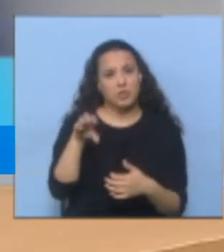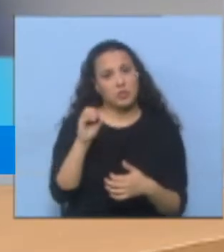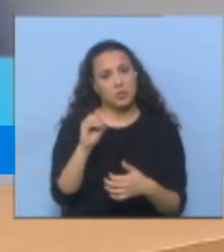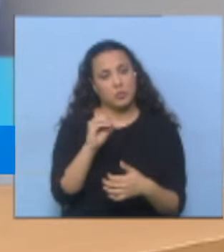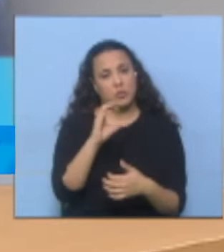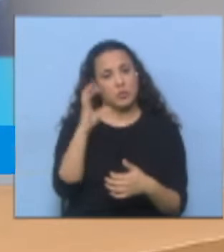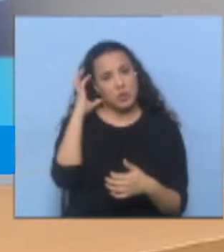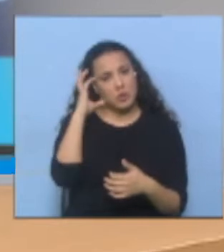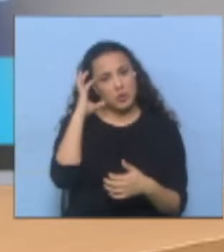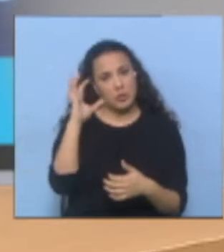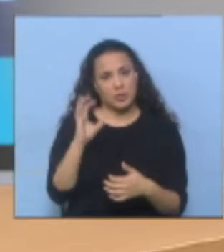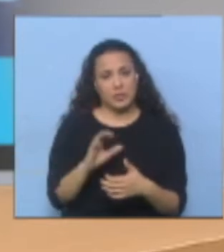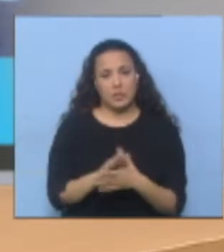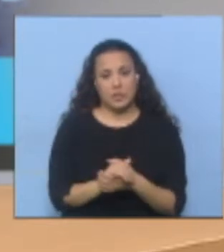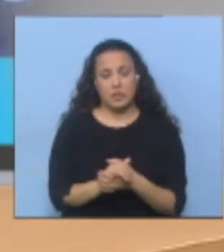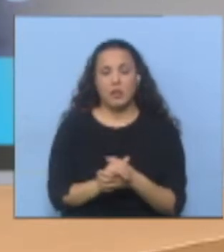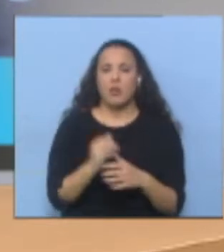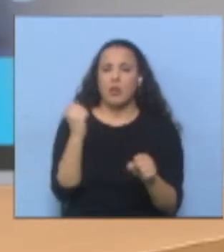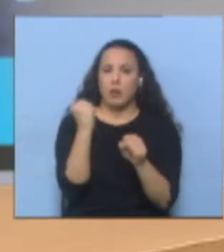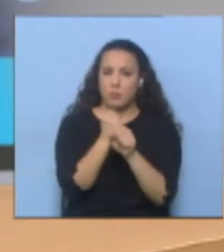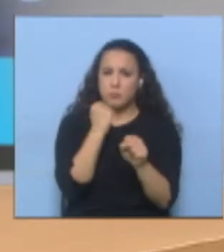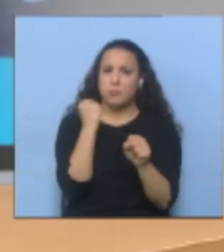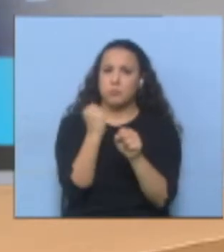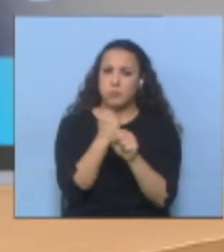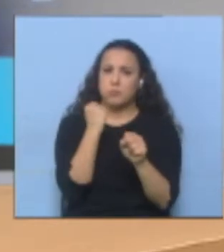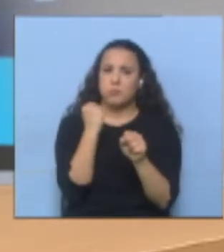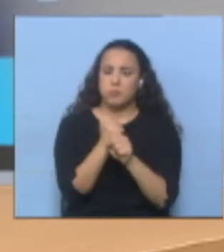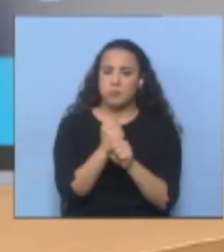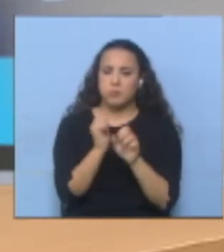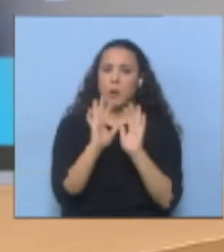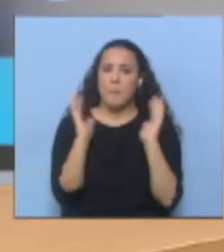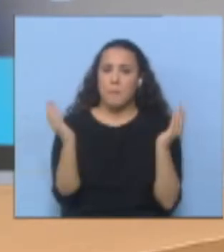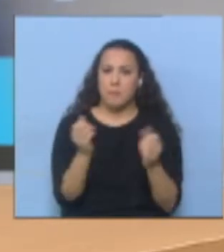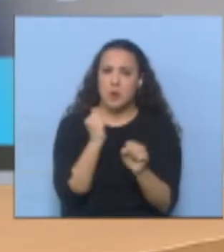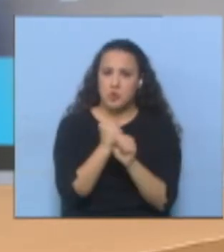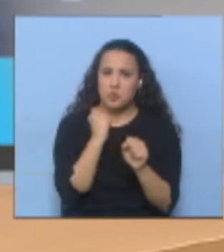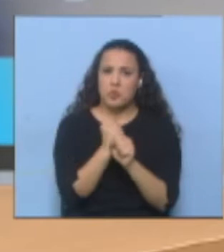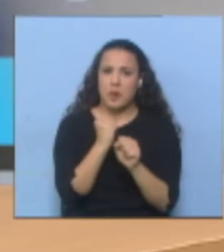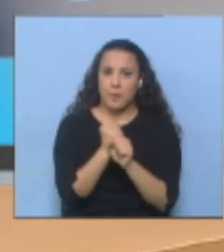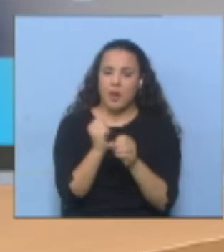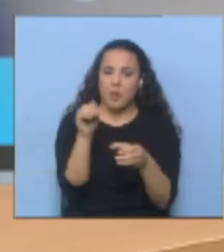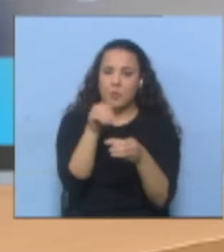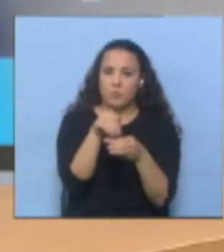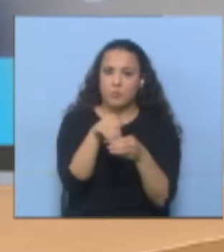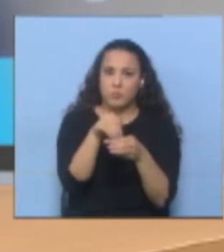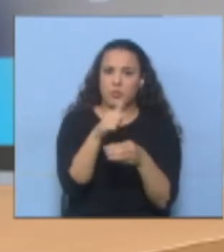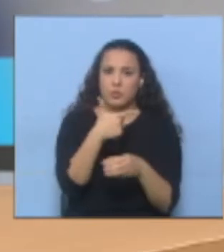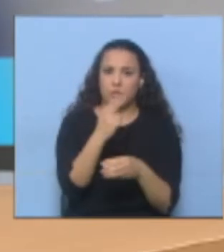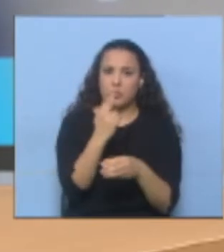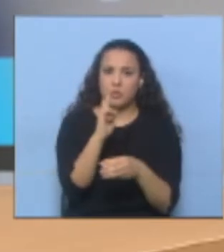por consequência, grande parte do trabalho desenvolvido pela associação é dentro da temática do